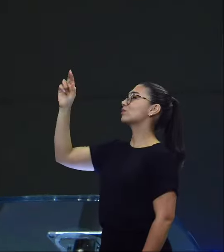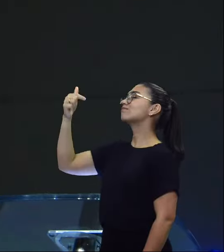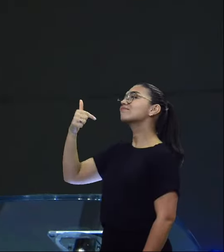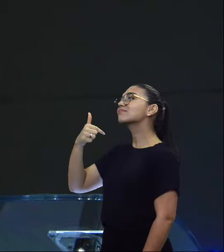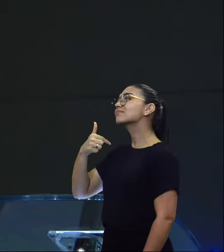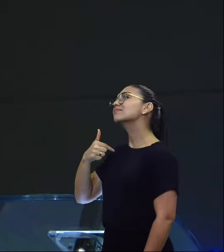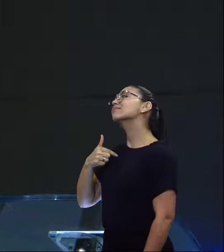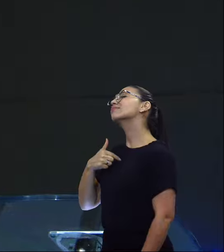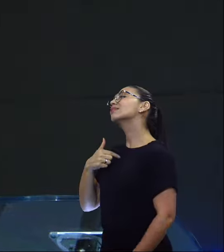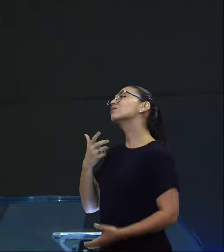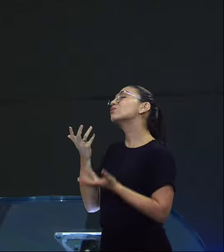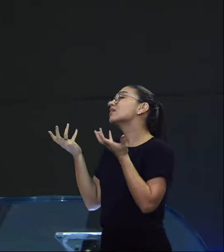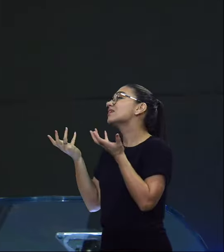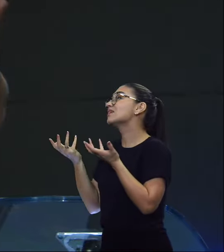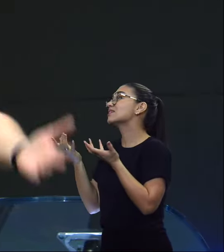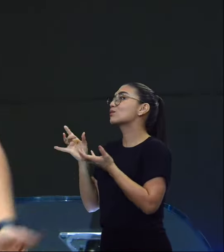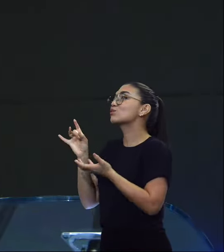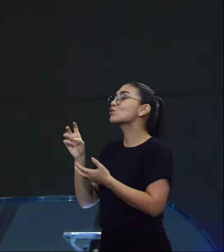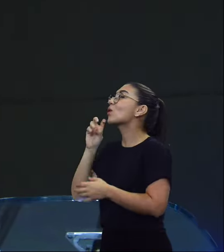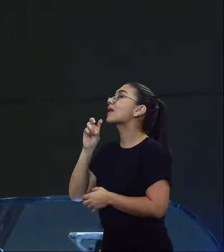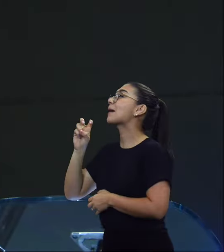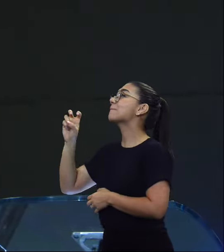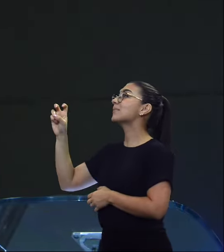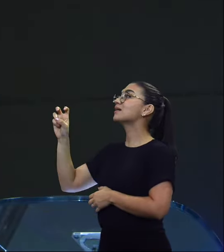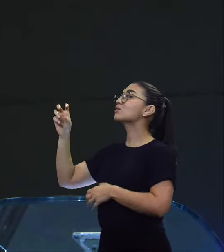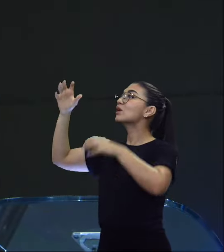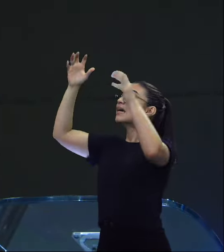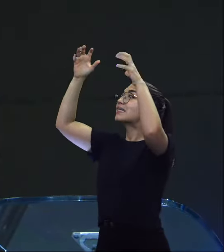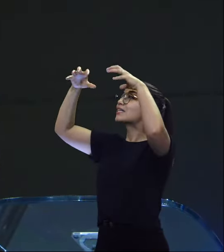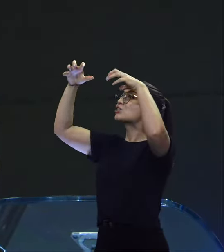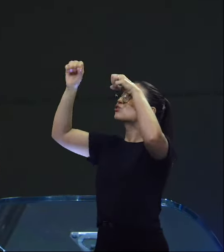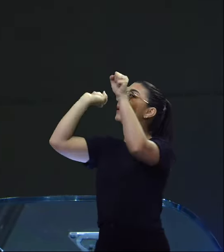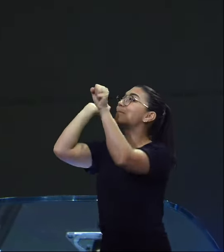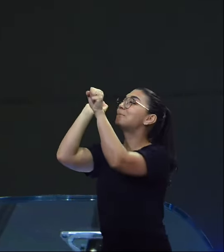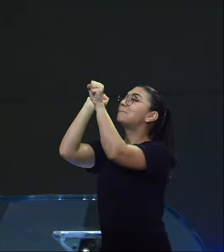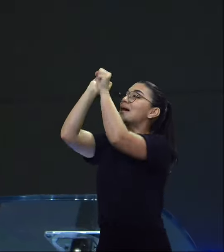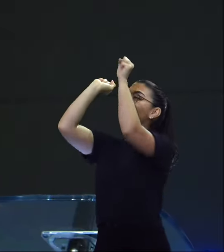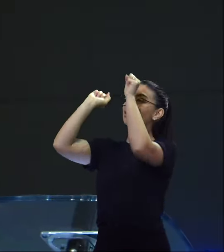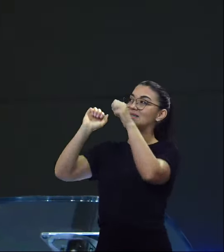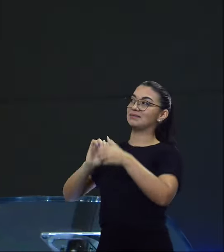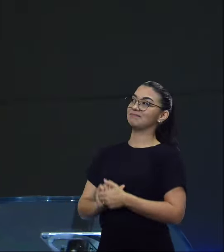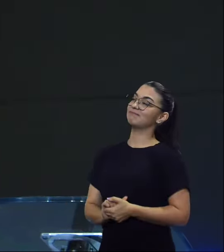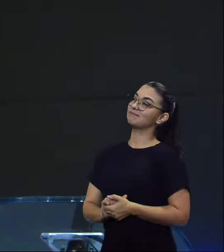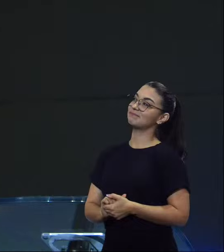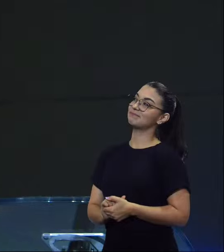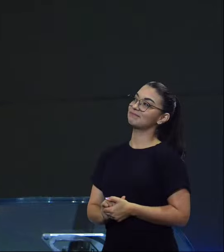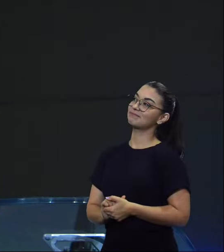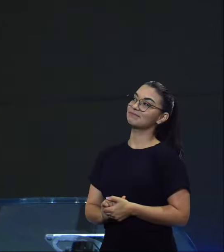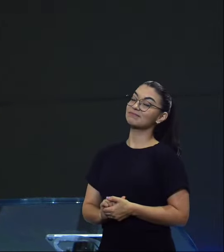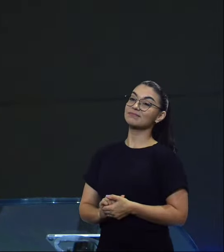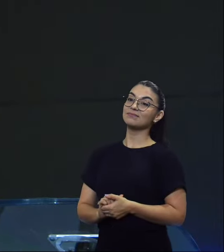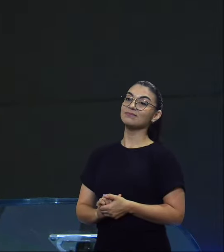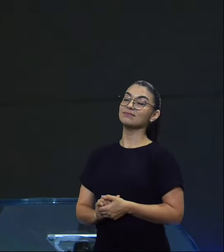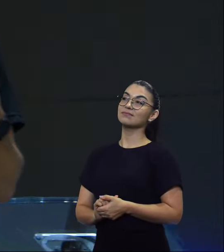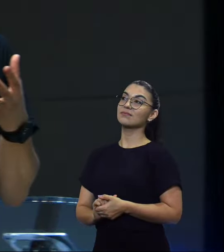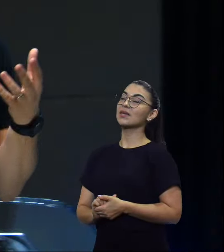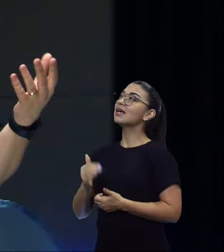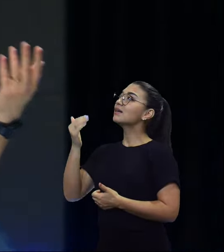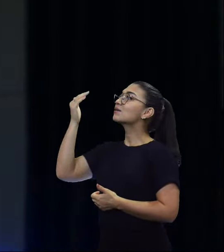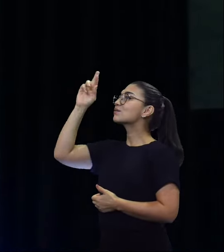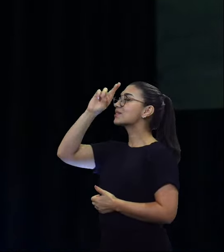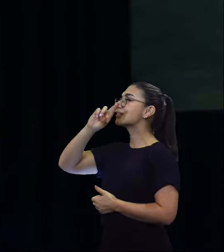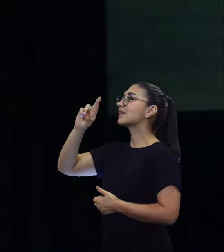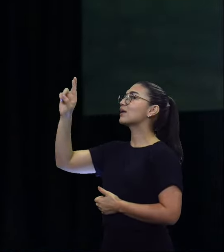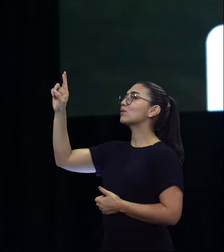tantos lugares, mas estou só aqui clamando ao Senhor para que parasse de chover. Você também ora bem assim, né? Você também não é fácil, né, irmão? Mas eu falei assim: Senhor, os